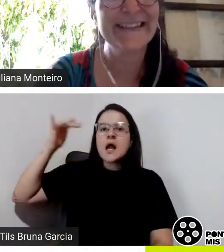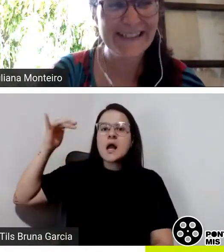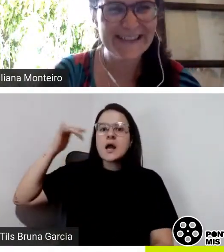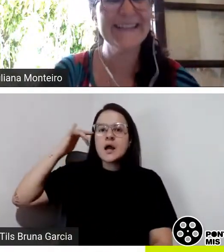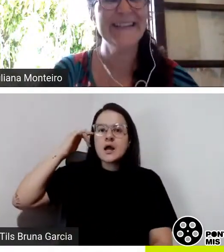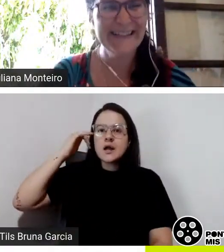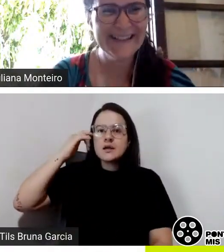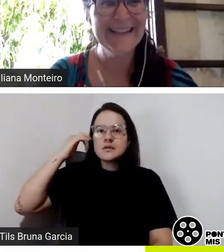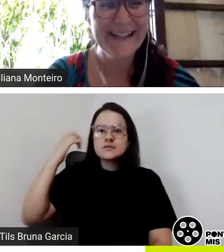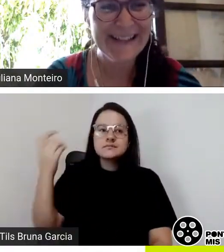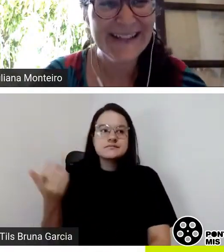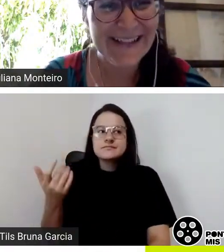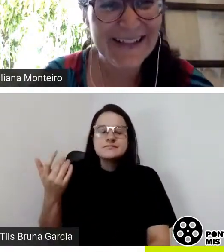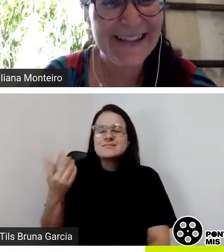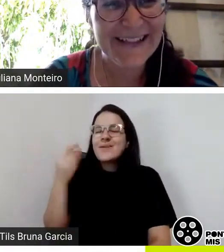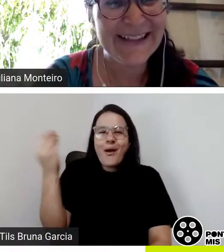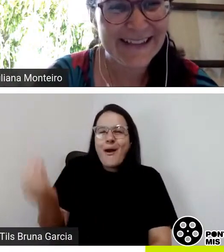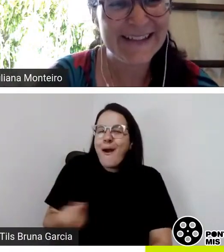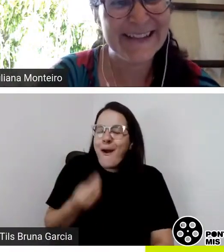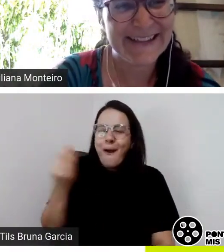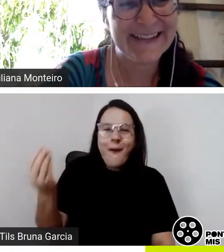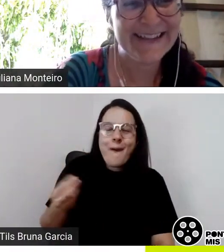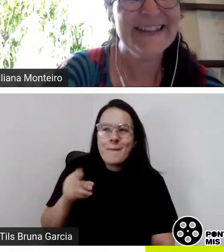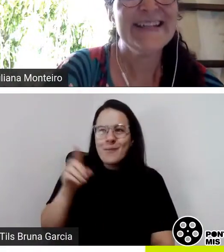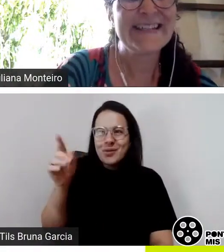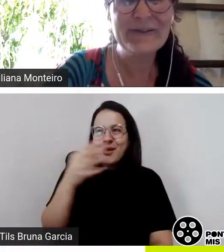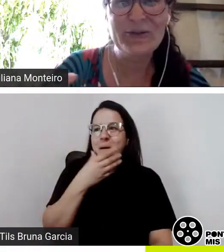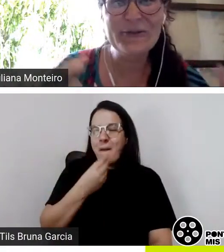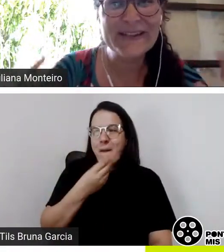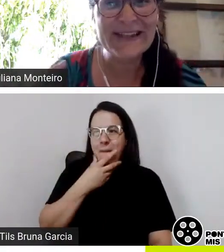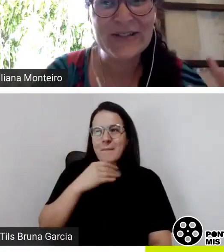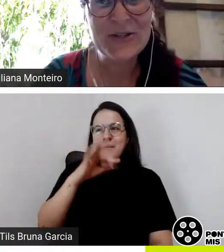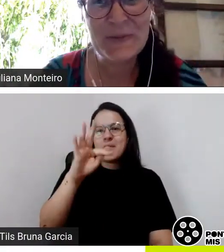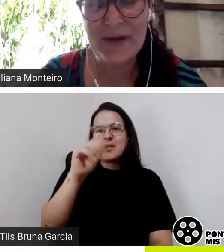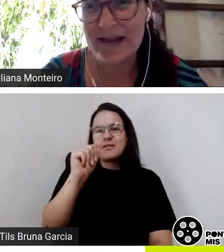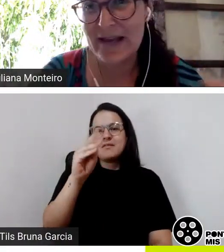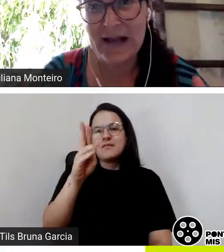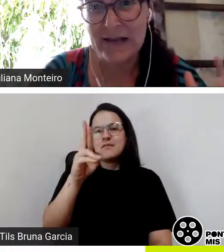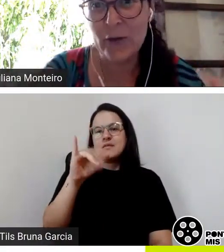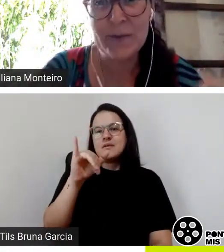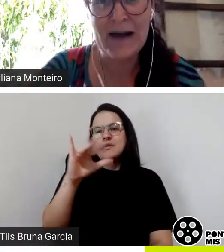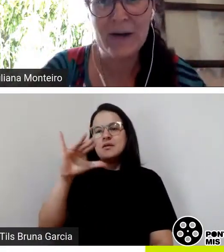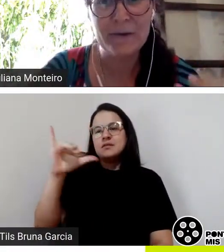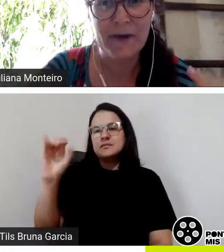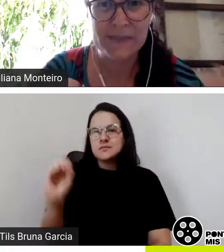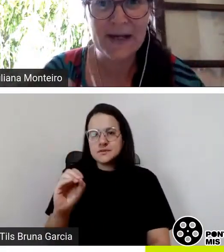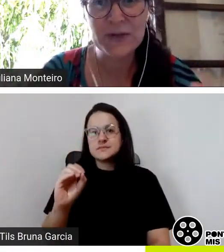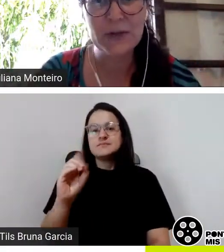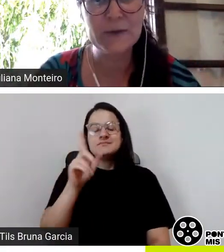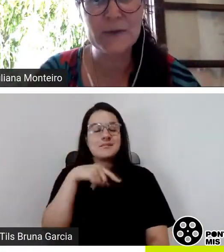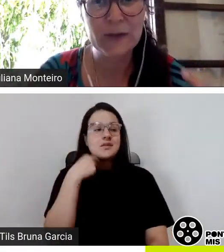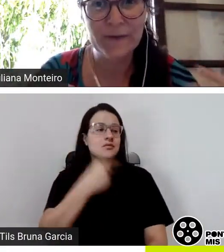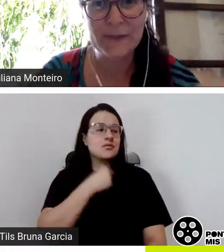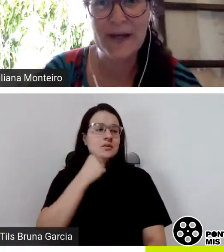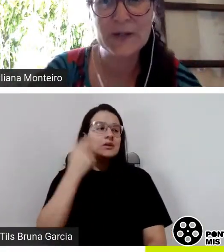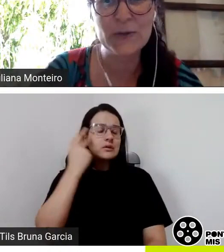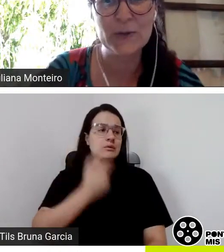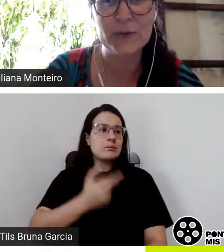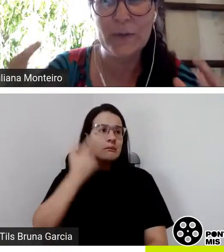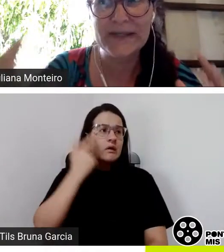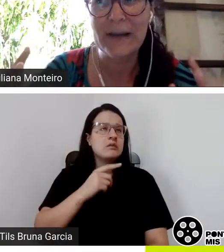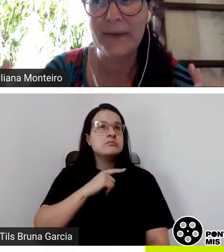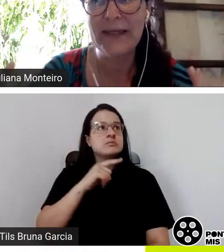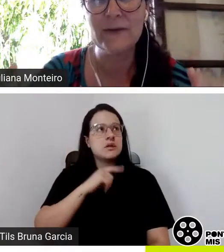ser o Fabrício. Sim, mas como é que o Fabrício vai filmar? E são dúvidas que a gente... É normal, faz parte da construção, faz